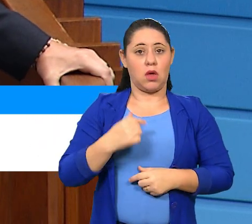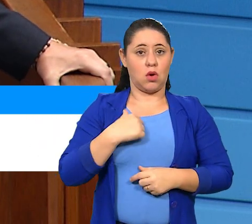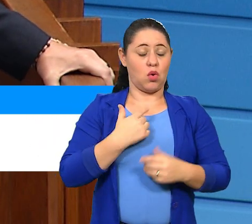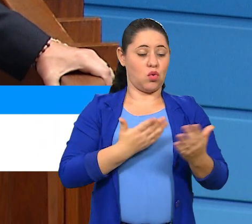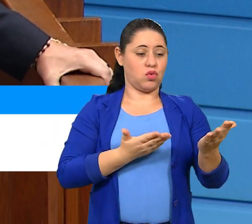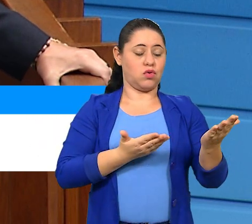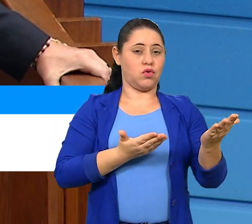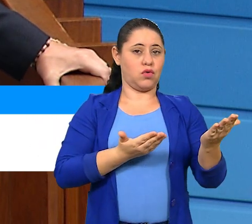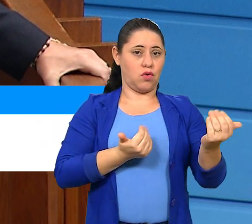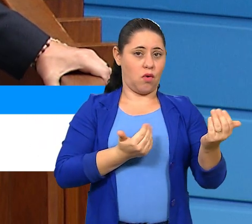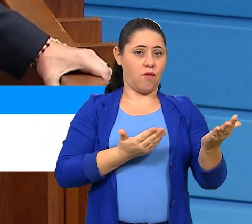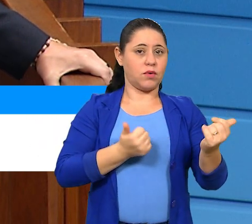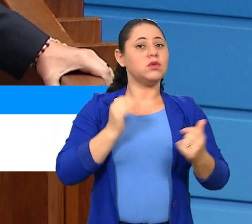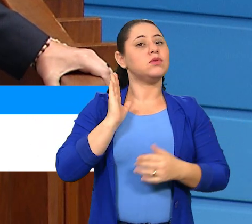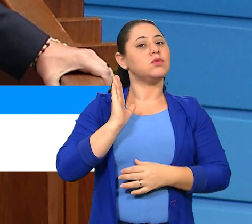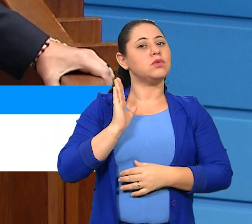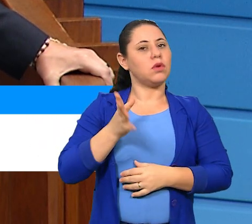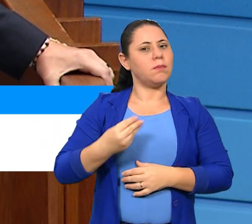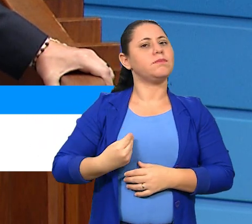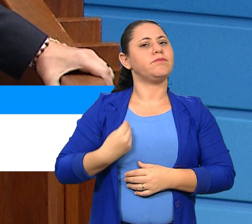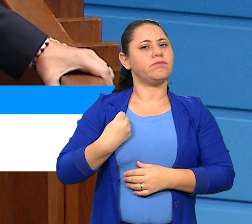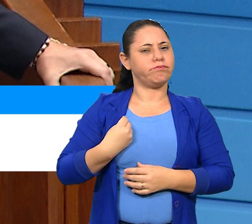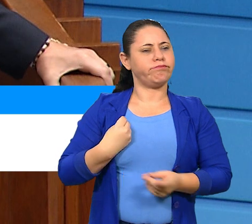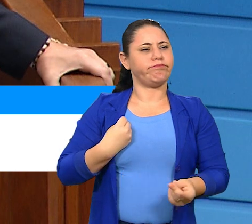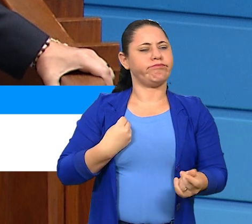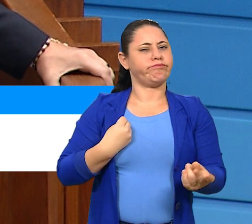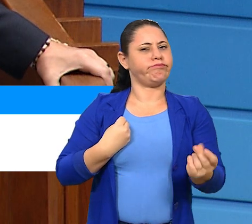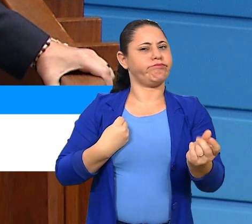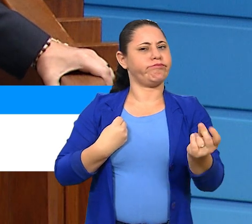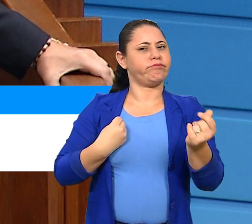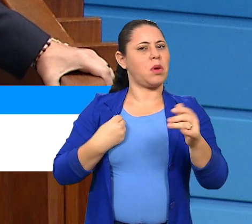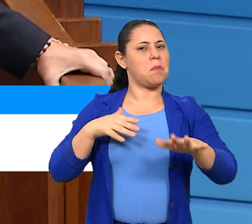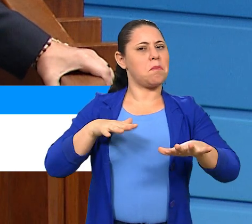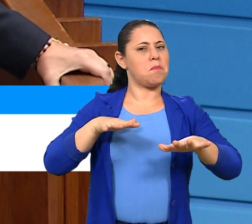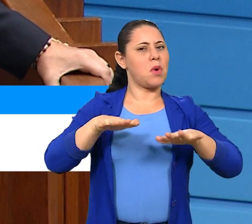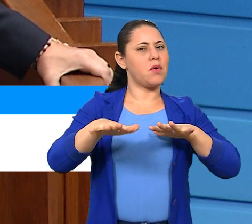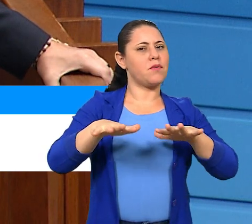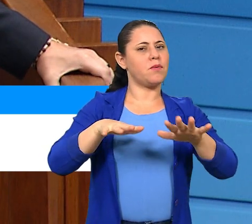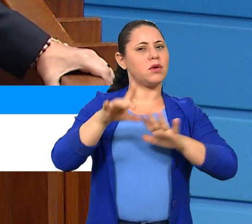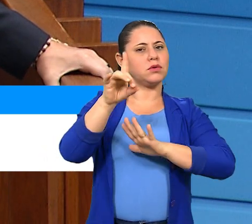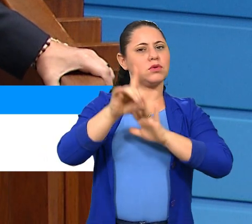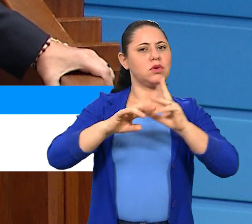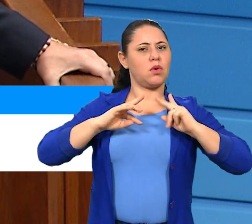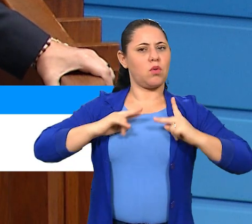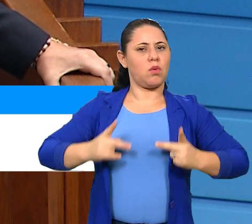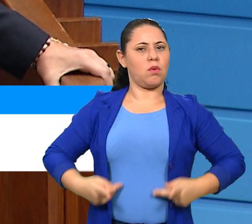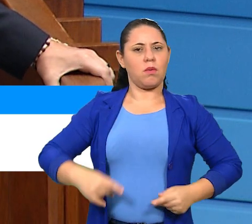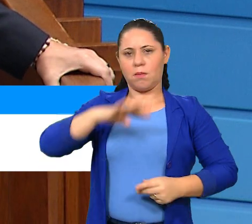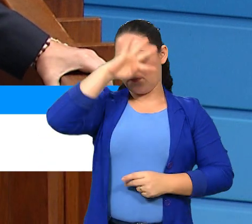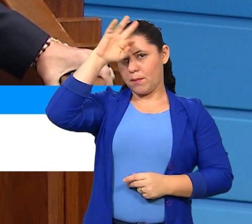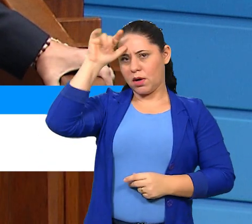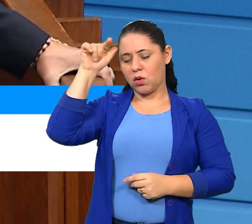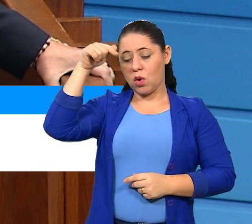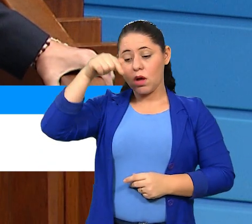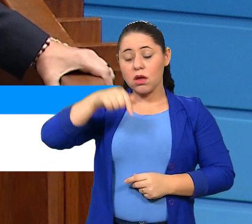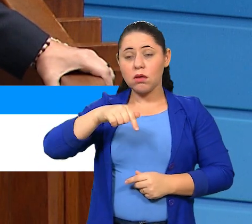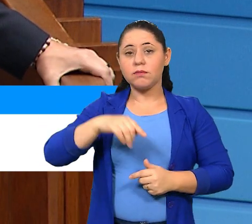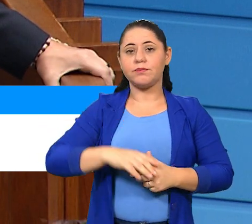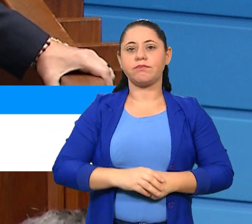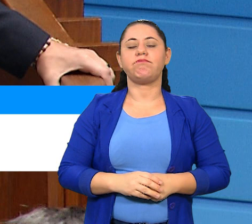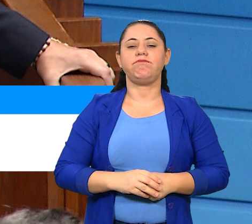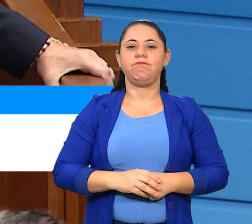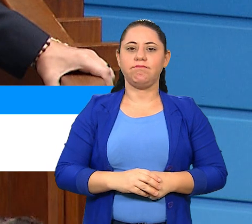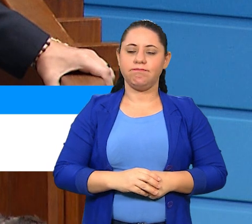sociais Eu Na Minha Juventude já participava do Movimento dos